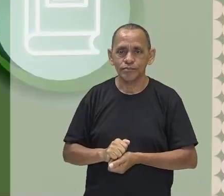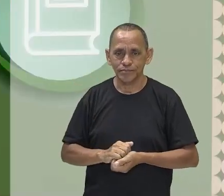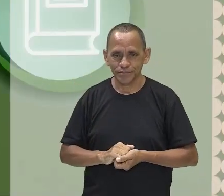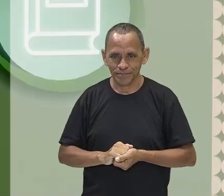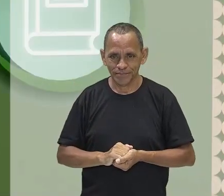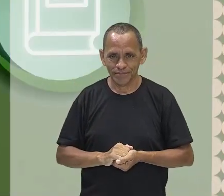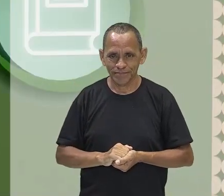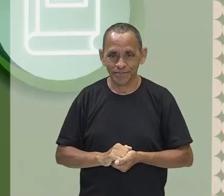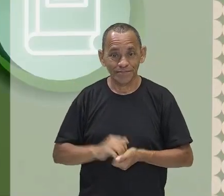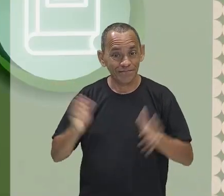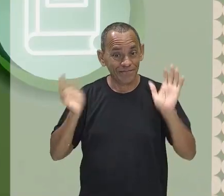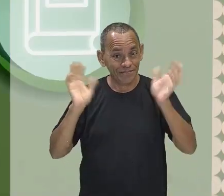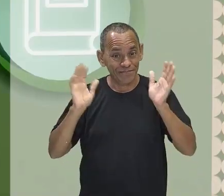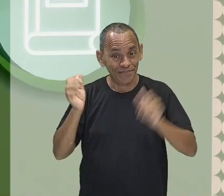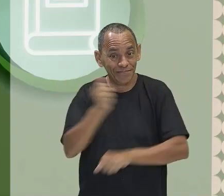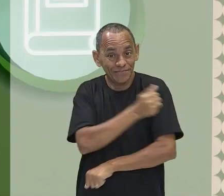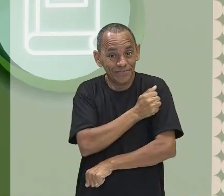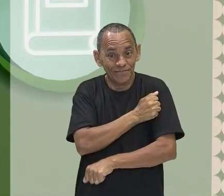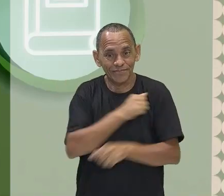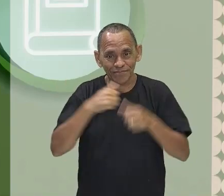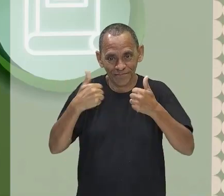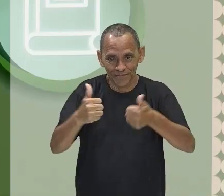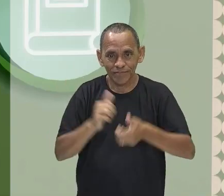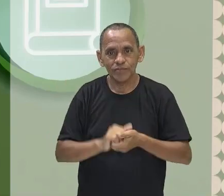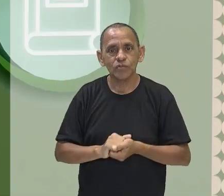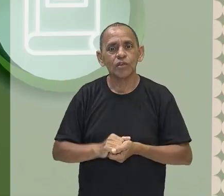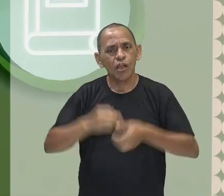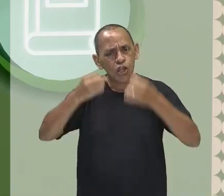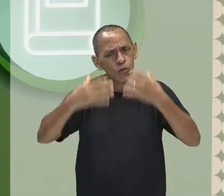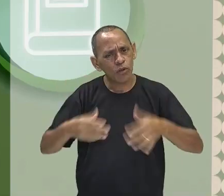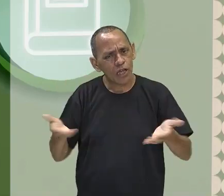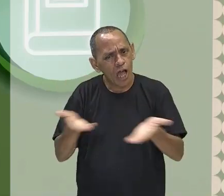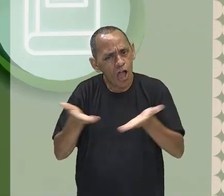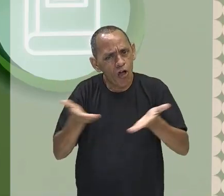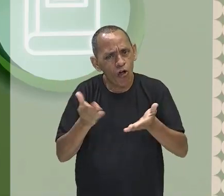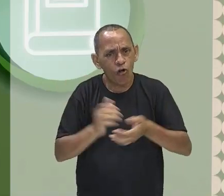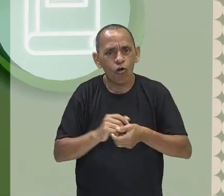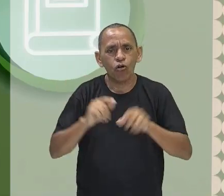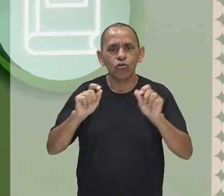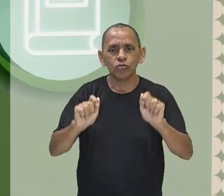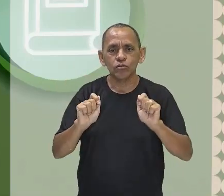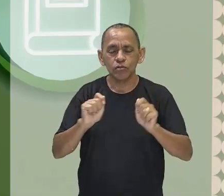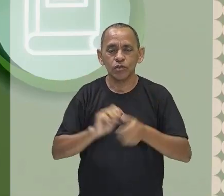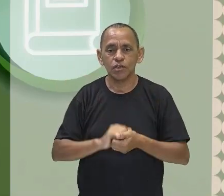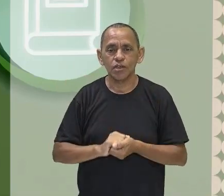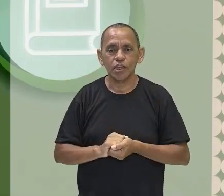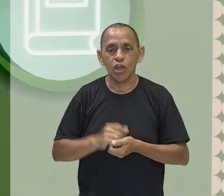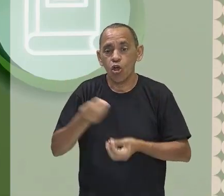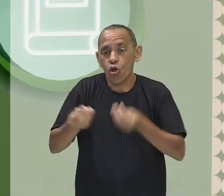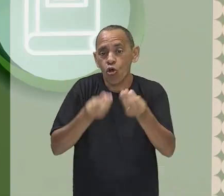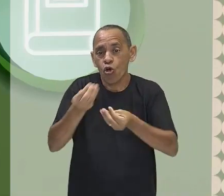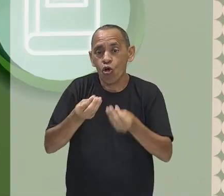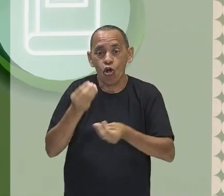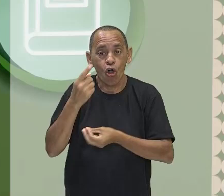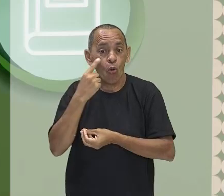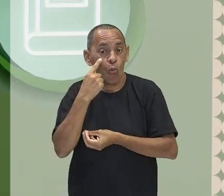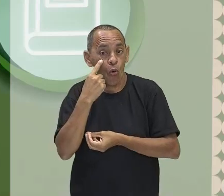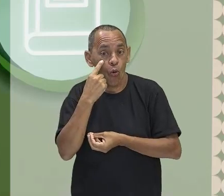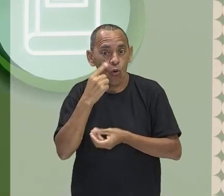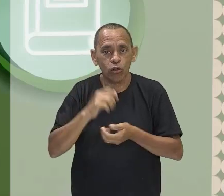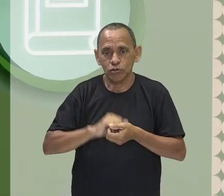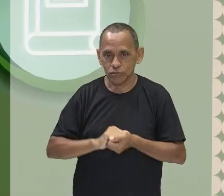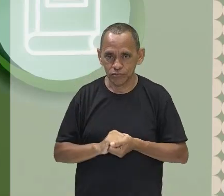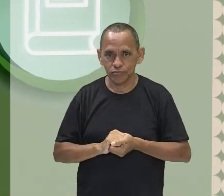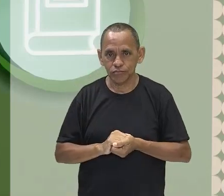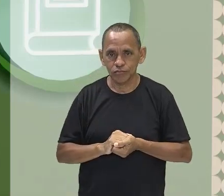Olá, alunos, tudo bem? Hoje eu vou falar um pouquinho para vocês sobre a anatomia do olho. Vou mostrar resumidamente as partes principais que